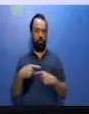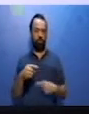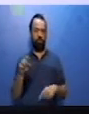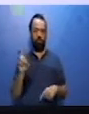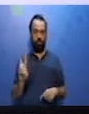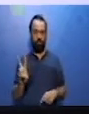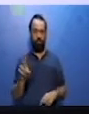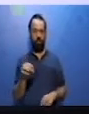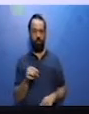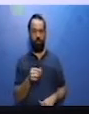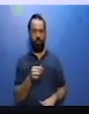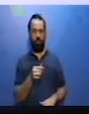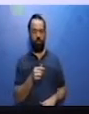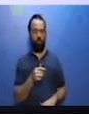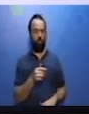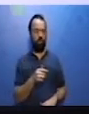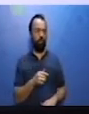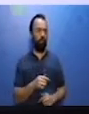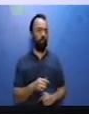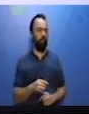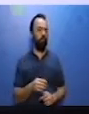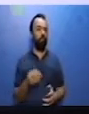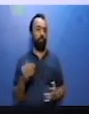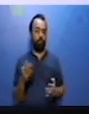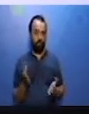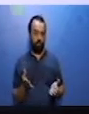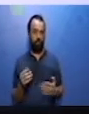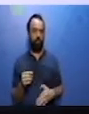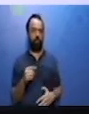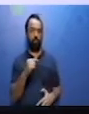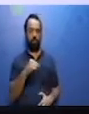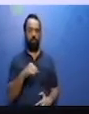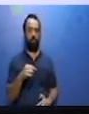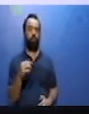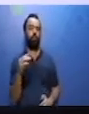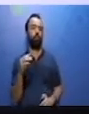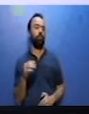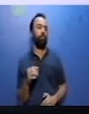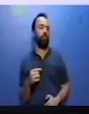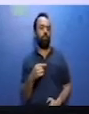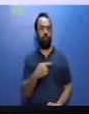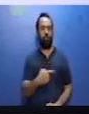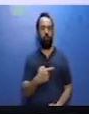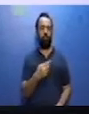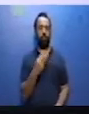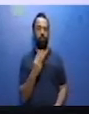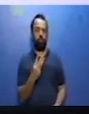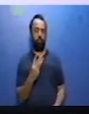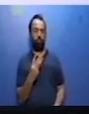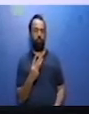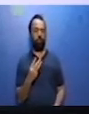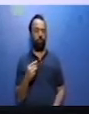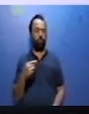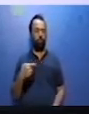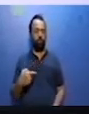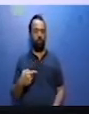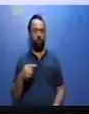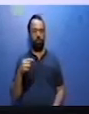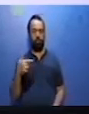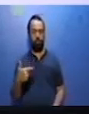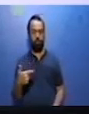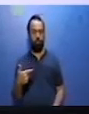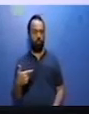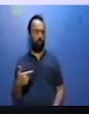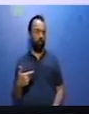vai dar dois e agora tenho duas libras ei eu tô devendo três e gastei